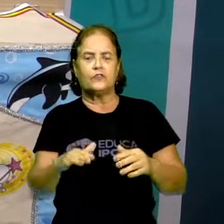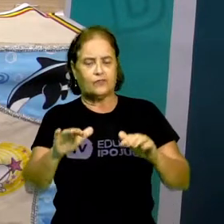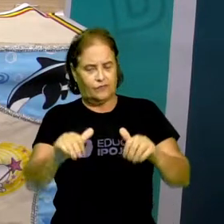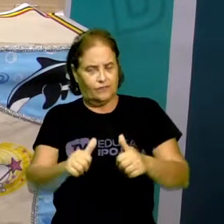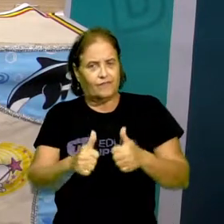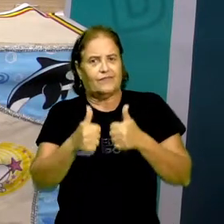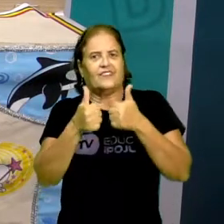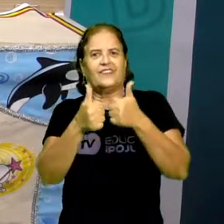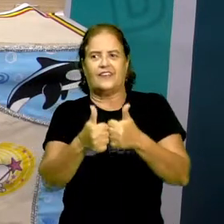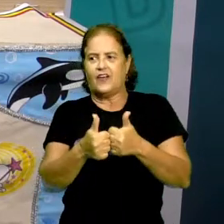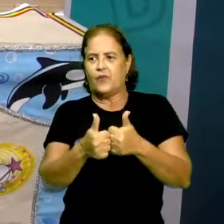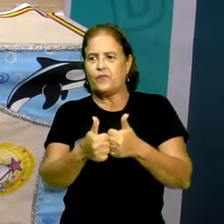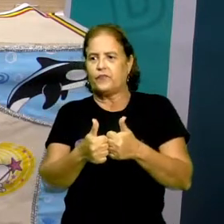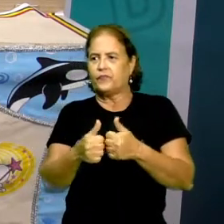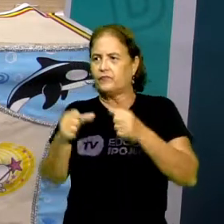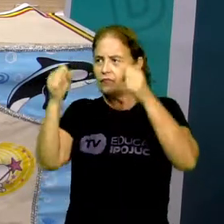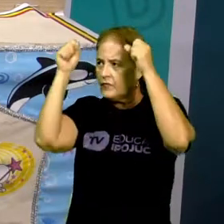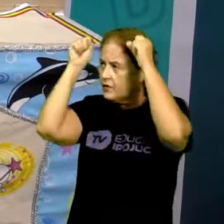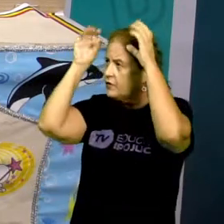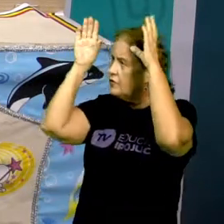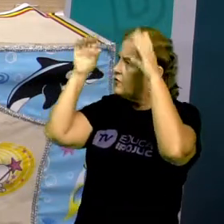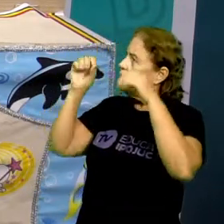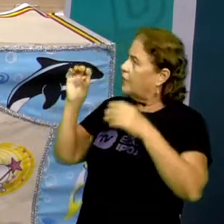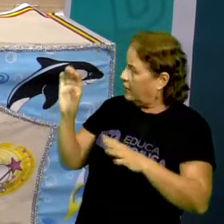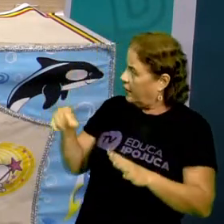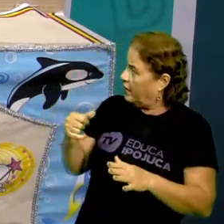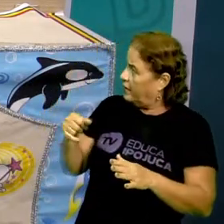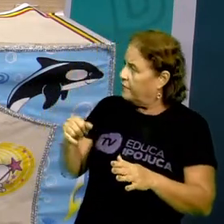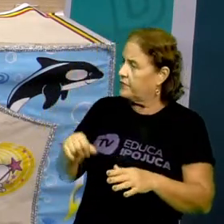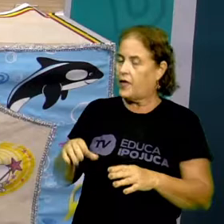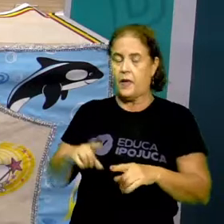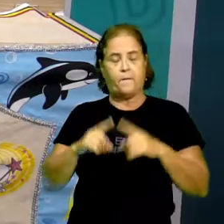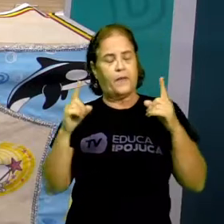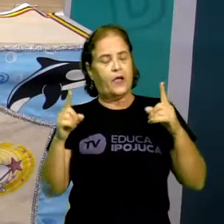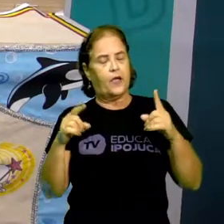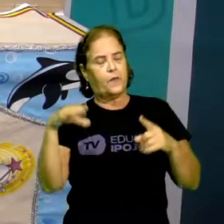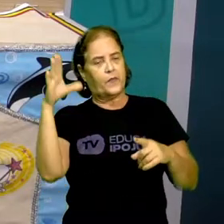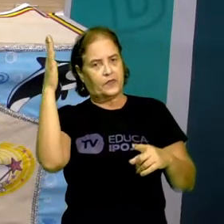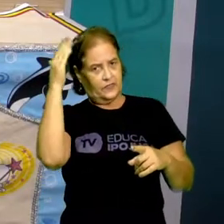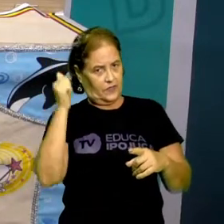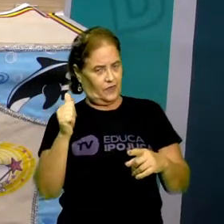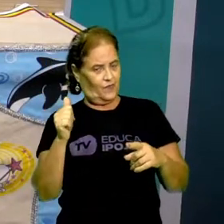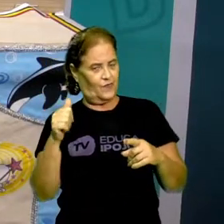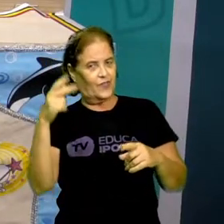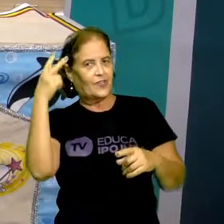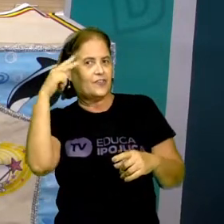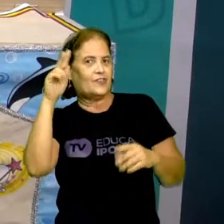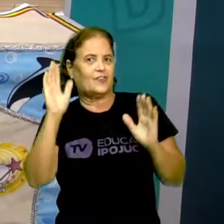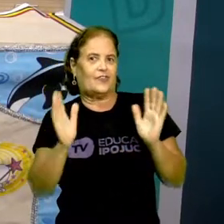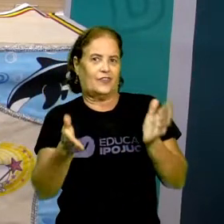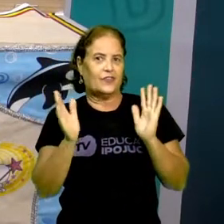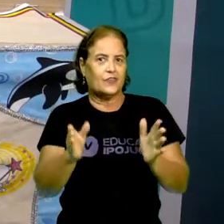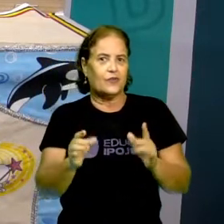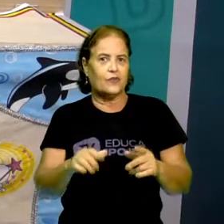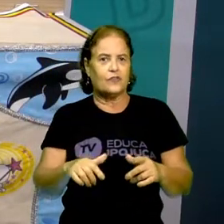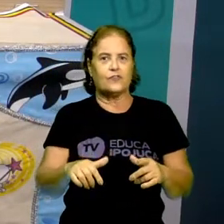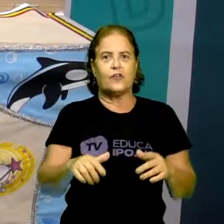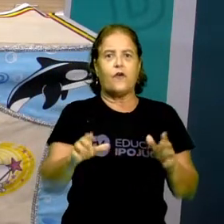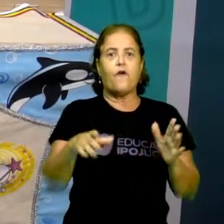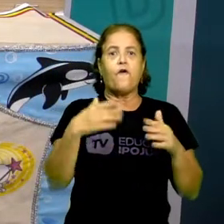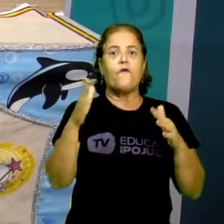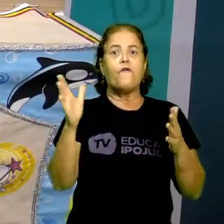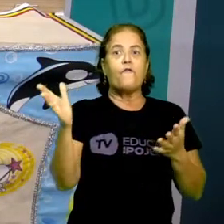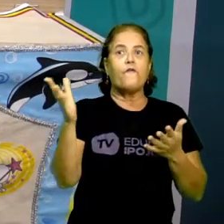tão legal. É? Isso. Mas pra gente saber a nossa história de hoje, nós vamos ouvir